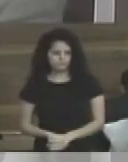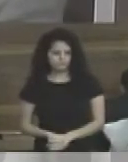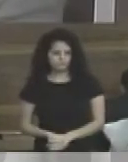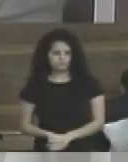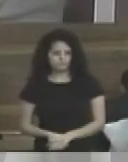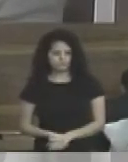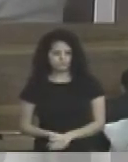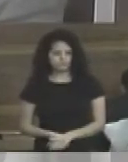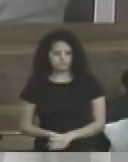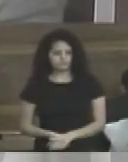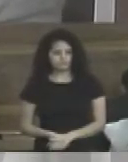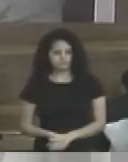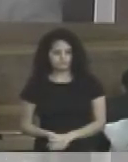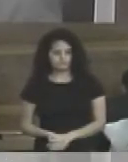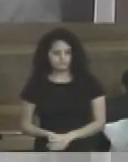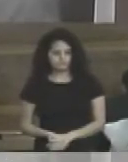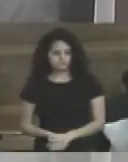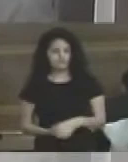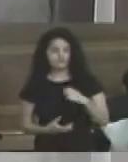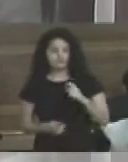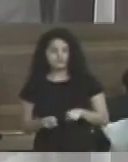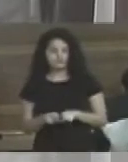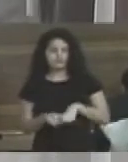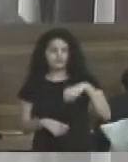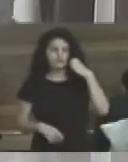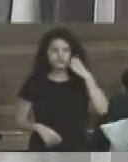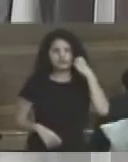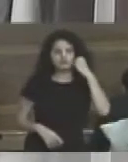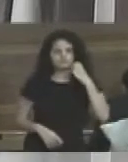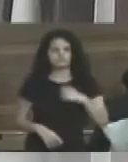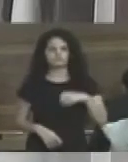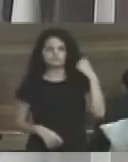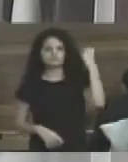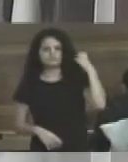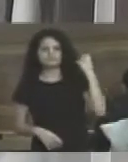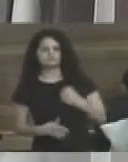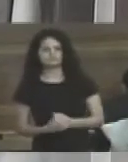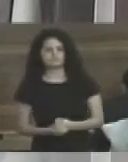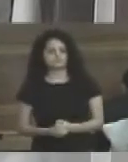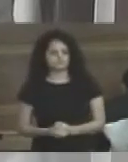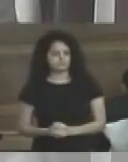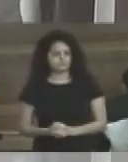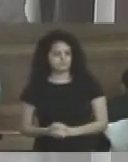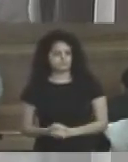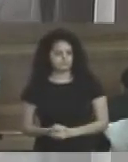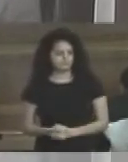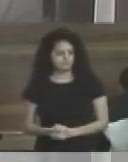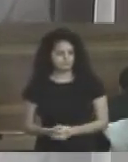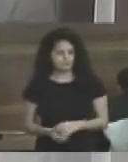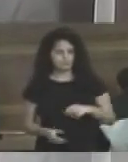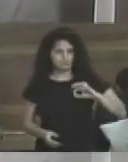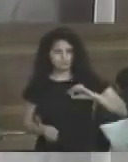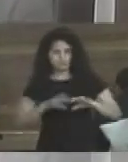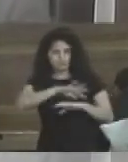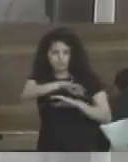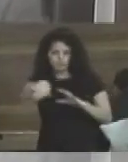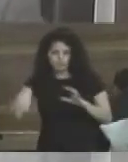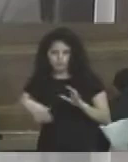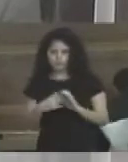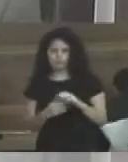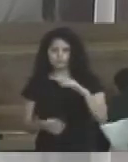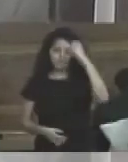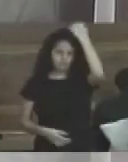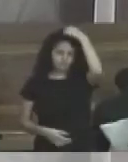9mm, 16 munições e rádio comunicador. Polícia atuando em toda a Angra, hein? Para não falar assim, está puxando sardinha